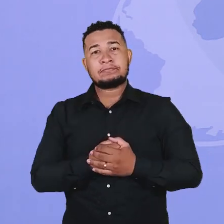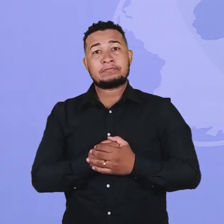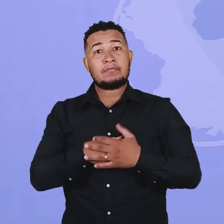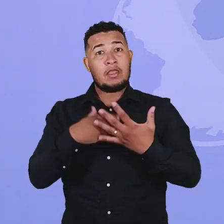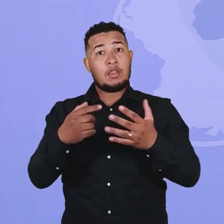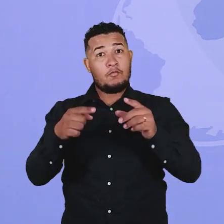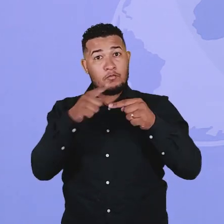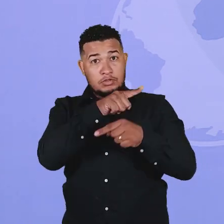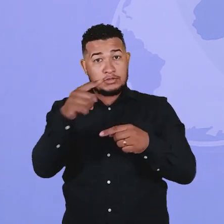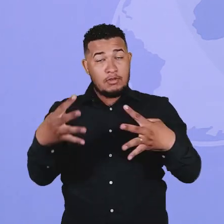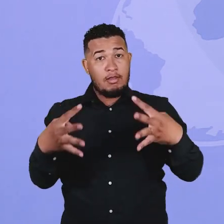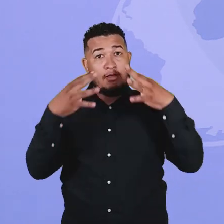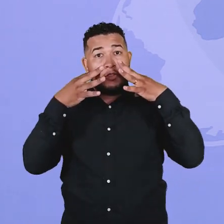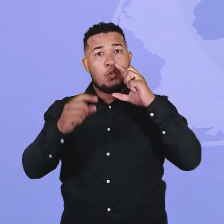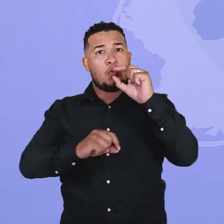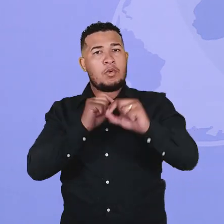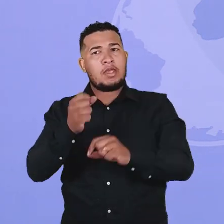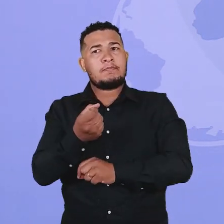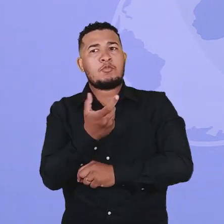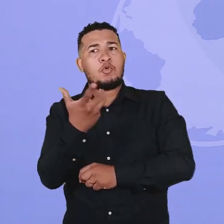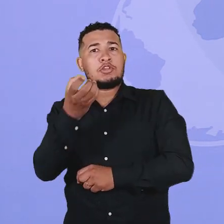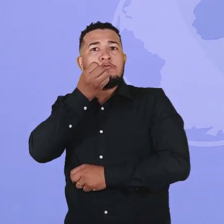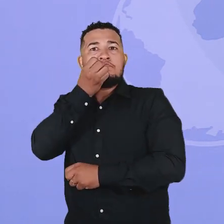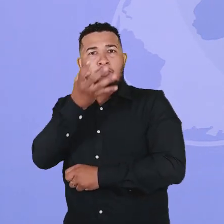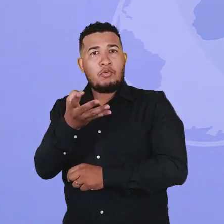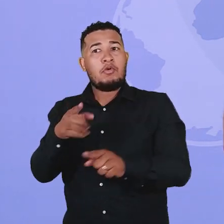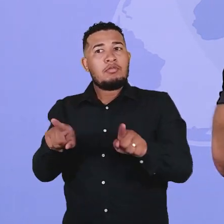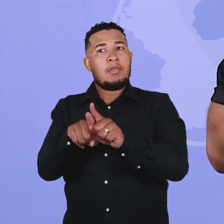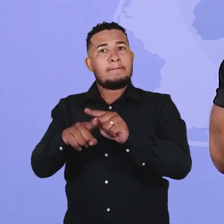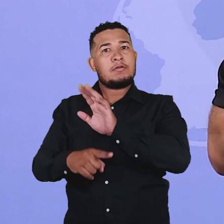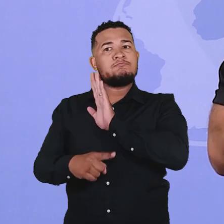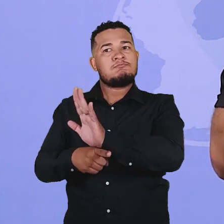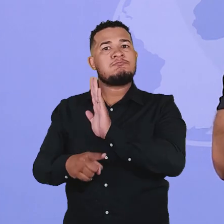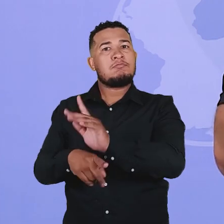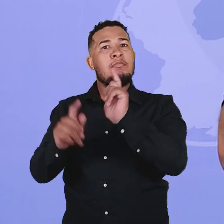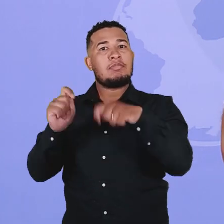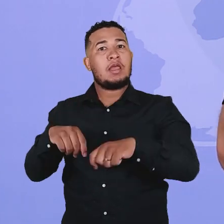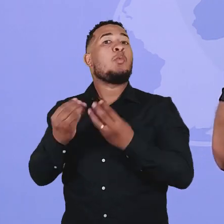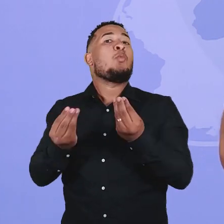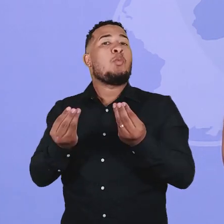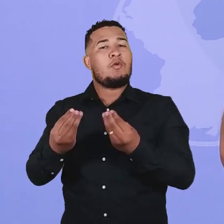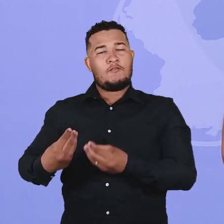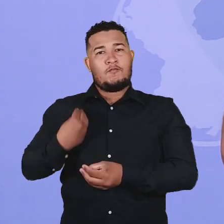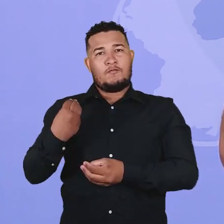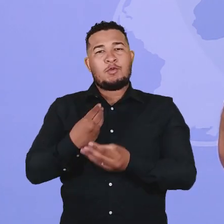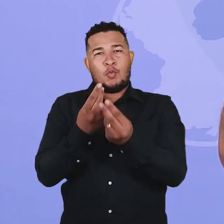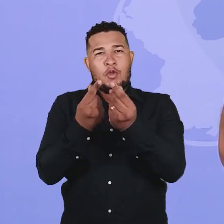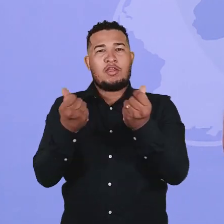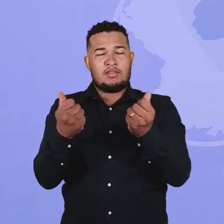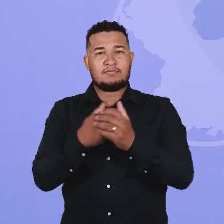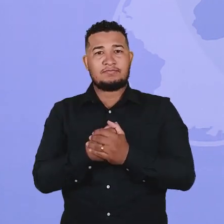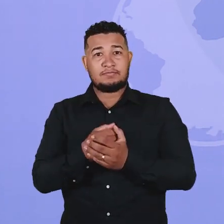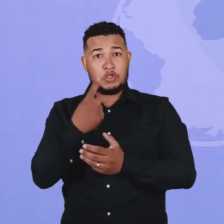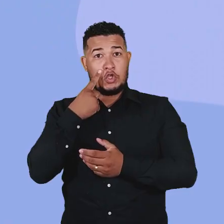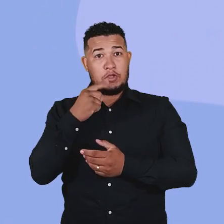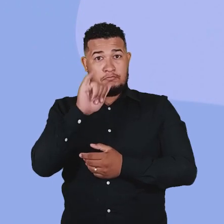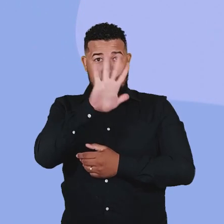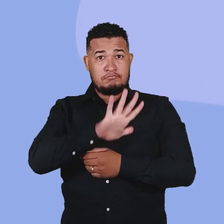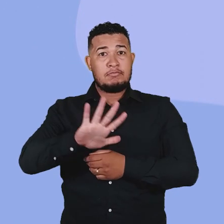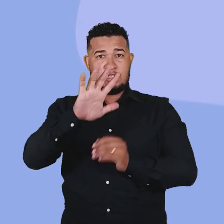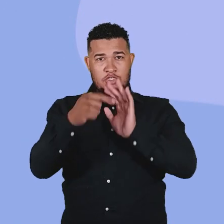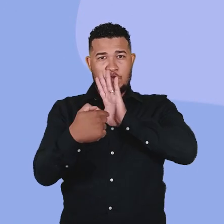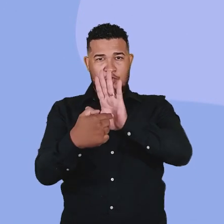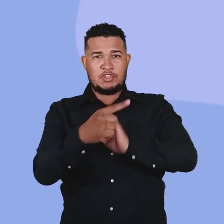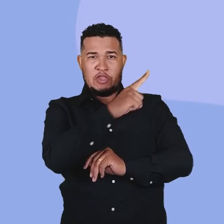eu quero chamar a atenção para vocês sobre os benefícios e investimentos dessa qualidade de vida. E vamos ver na tela ali